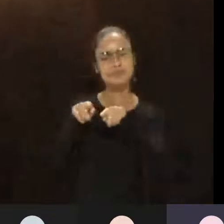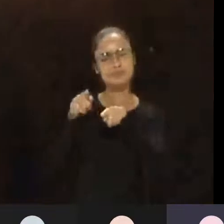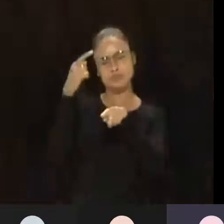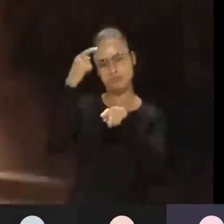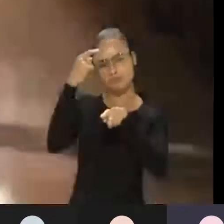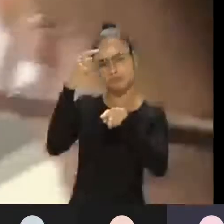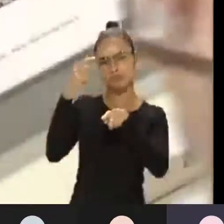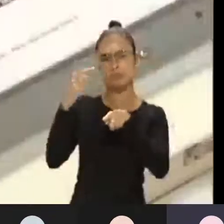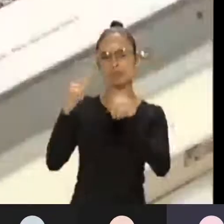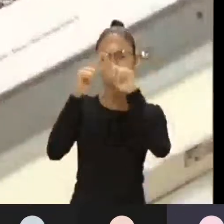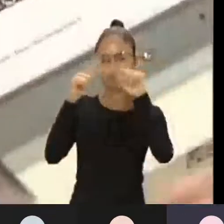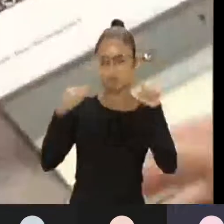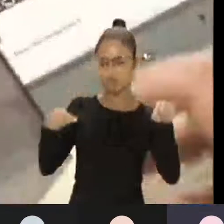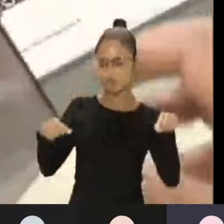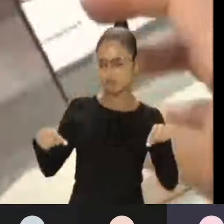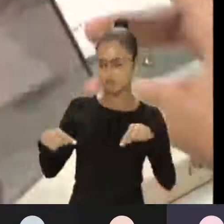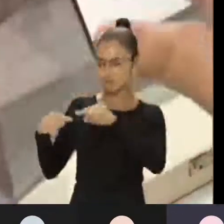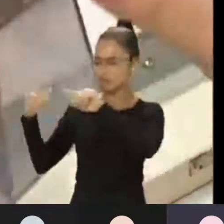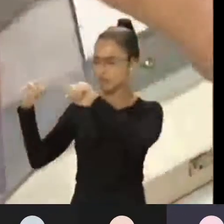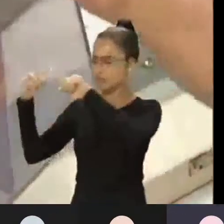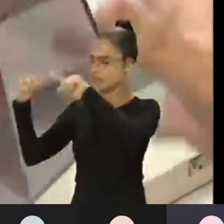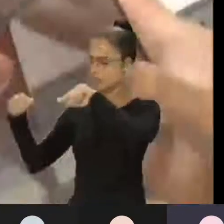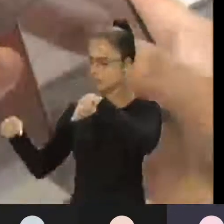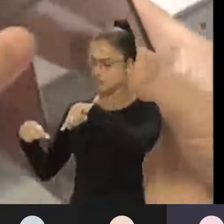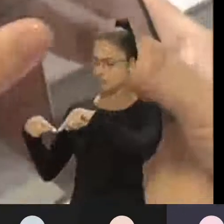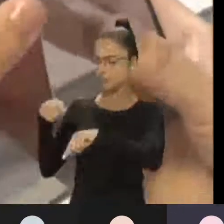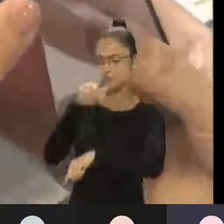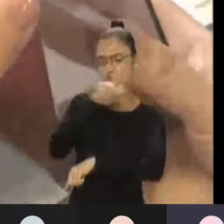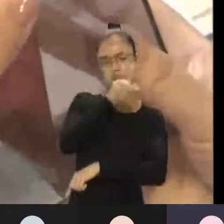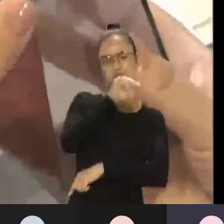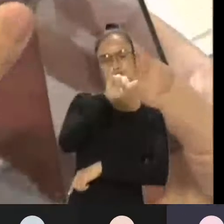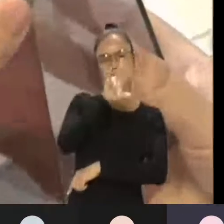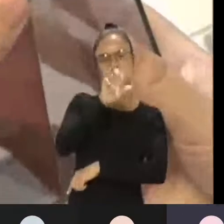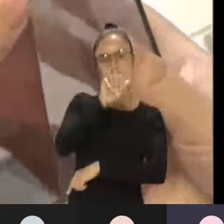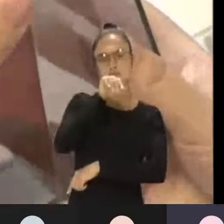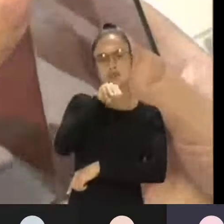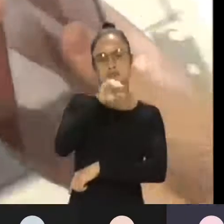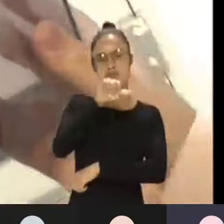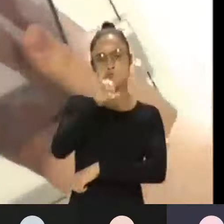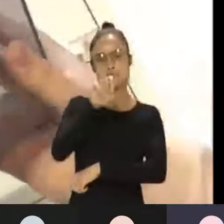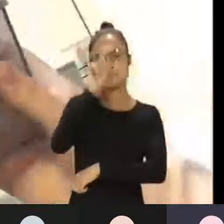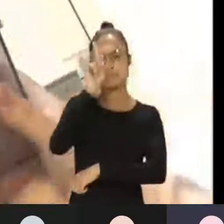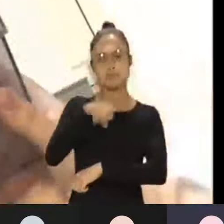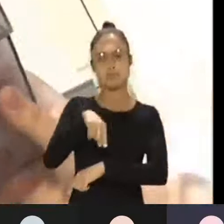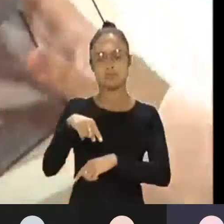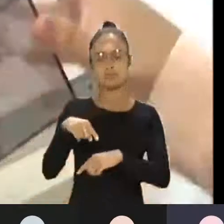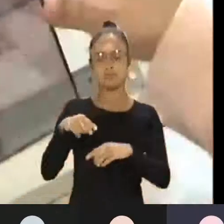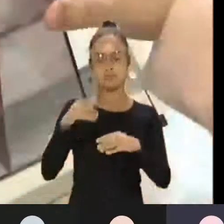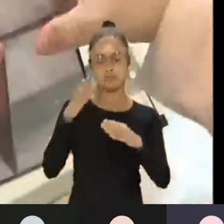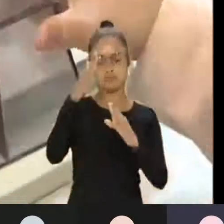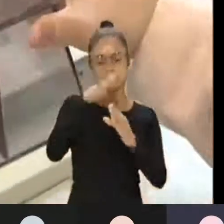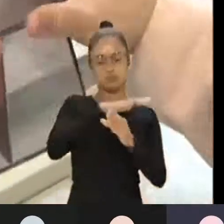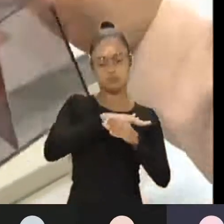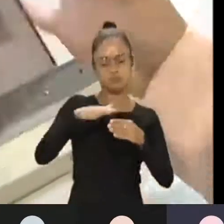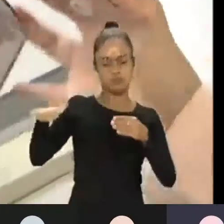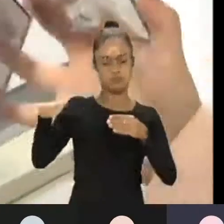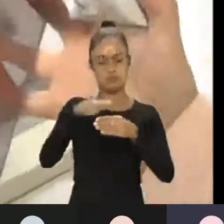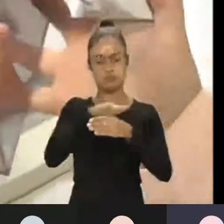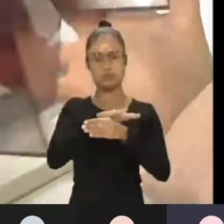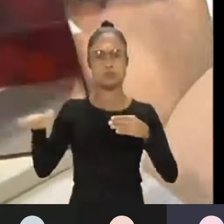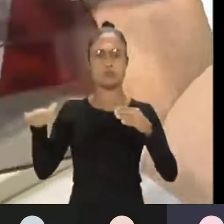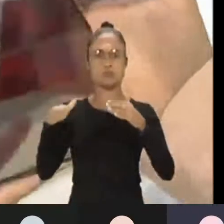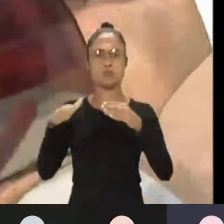pirâmides. Então, aqui eu tenho um exemplo de pirâmide. Essa pirâmide, ela foi feito um corte,